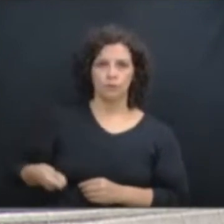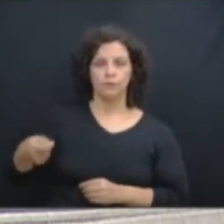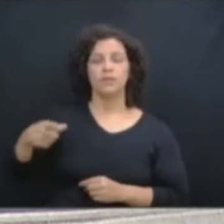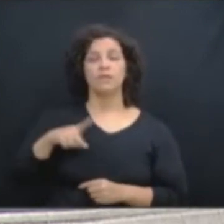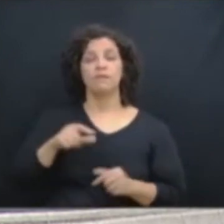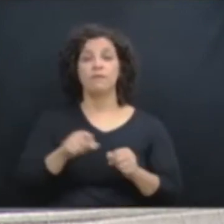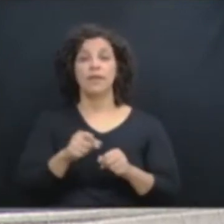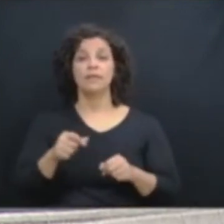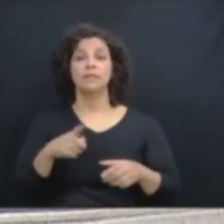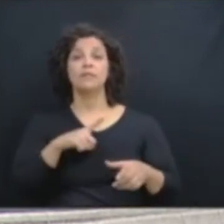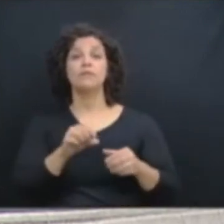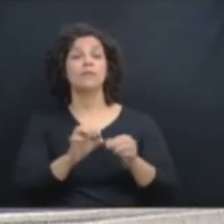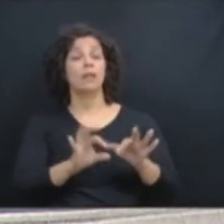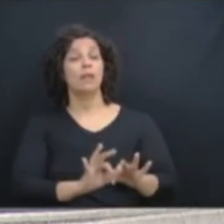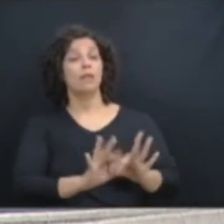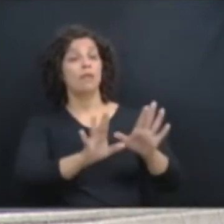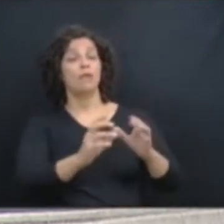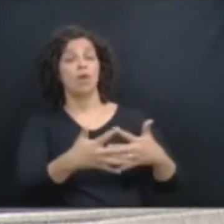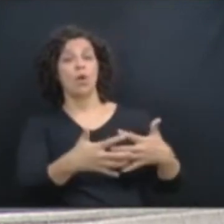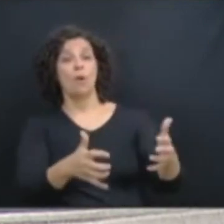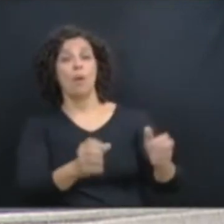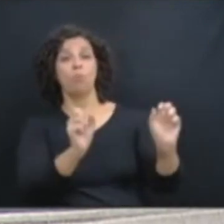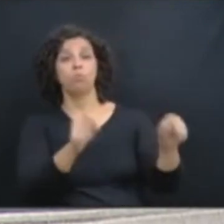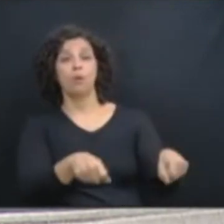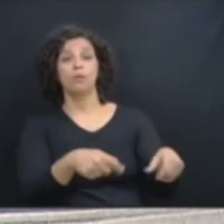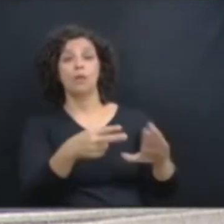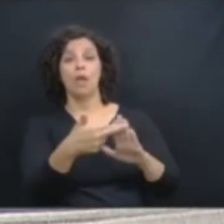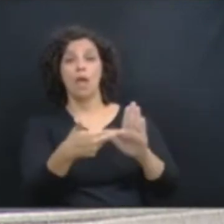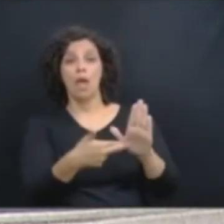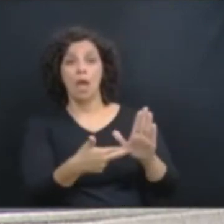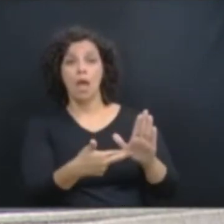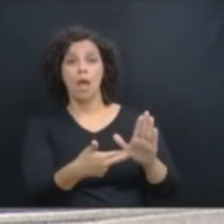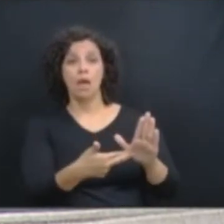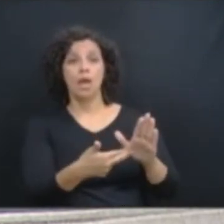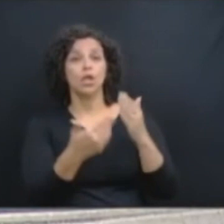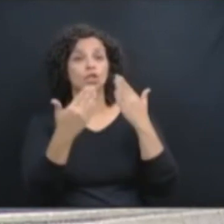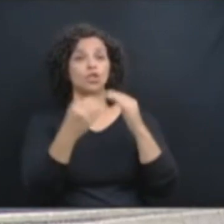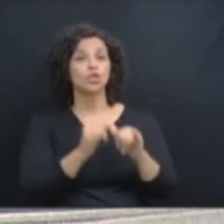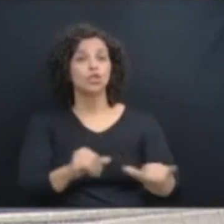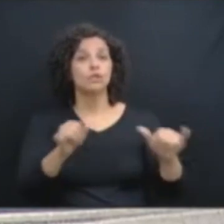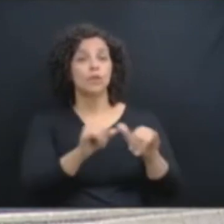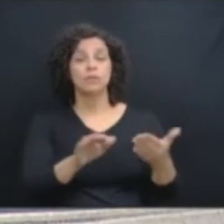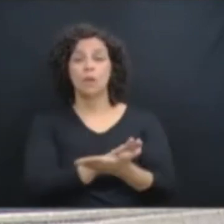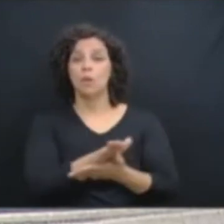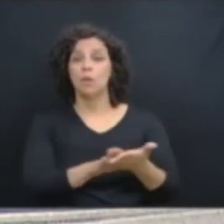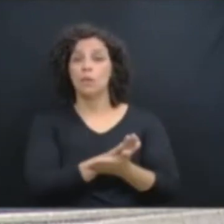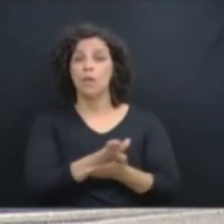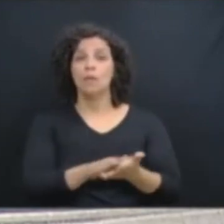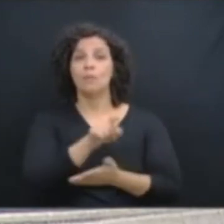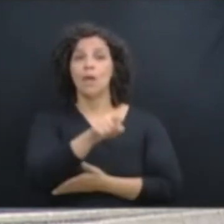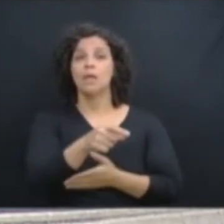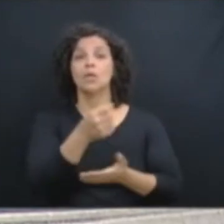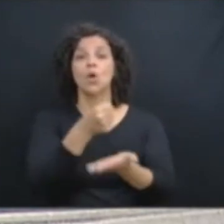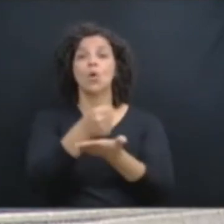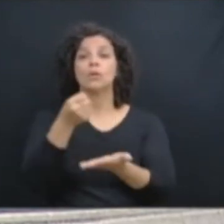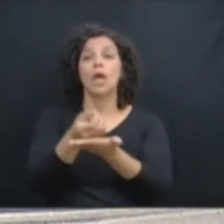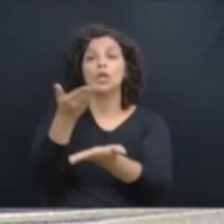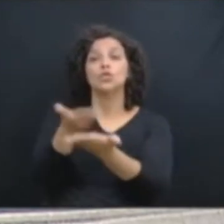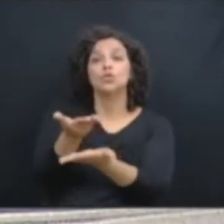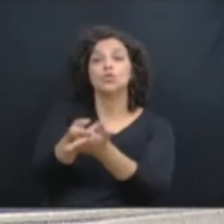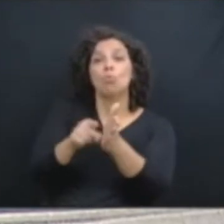controlador, delegou à Copel as condições sem publicidade necessária para ela contratar os